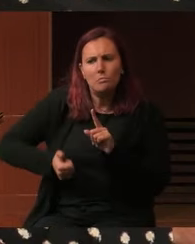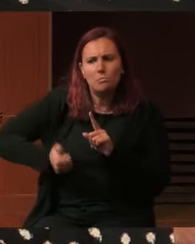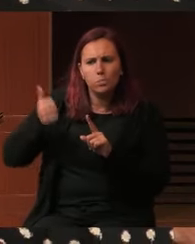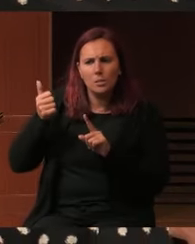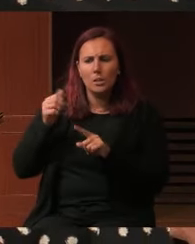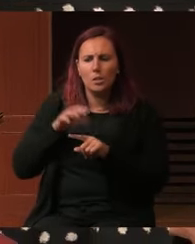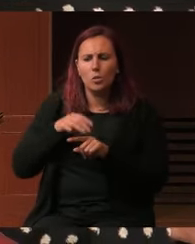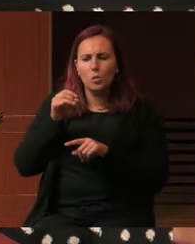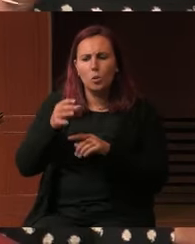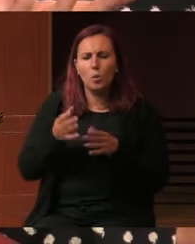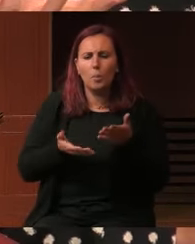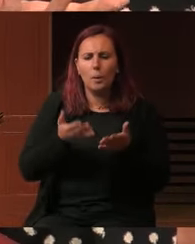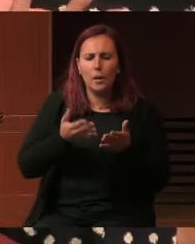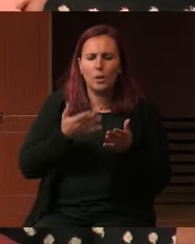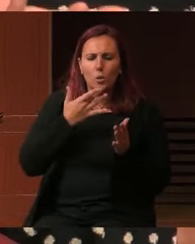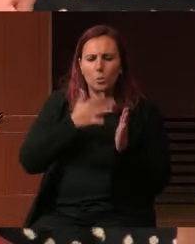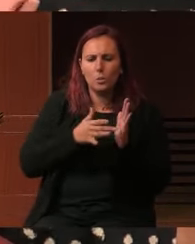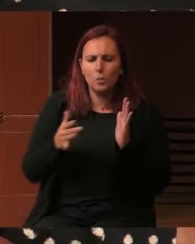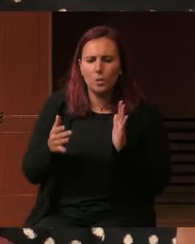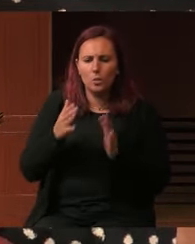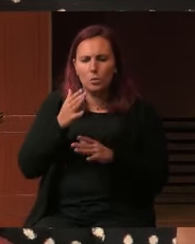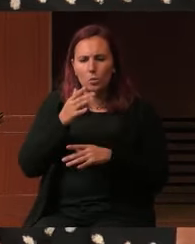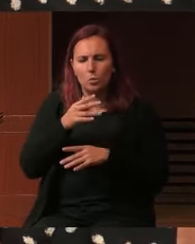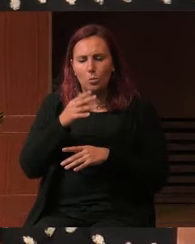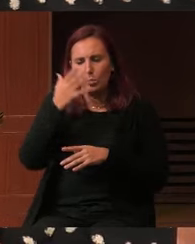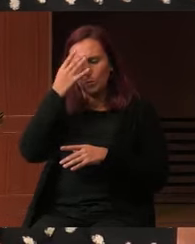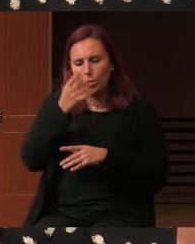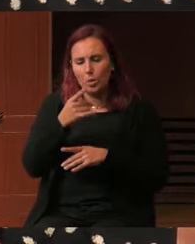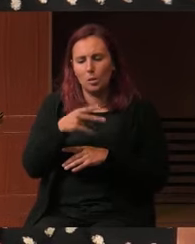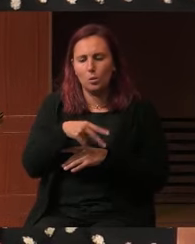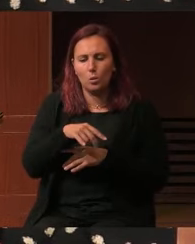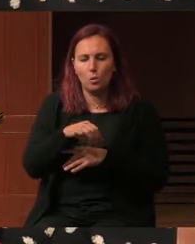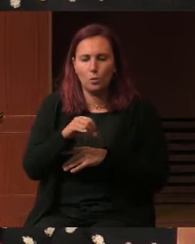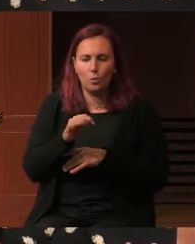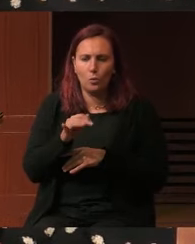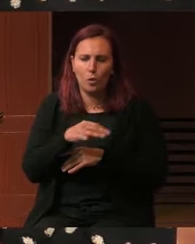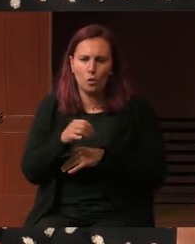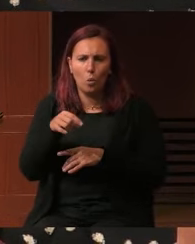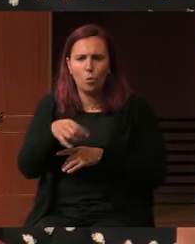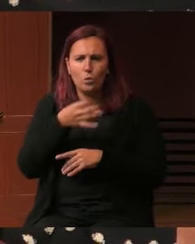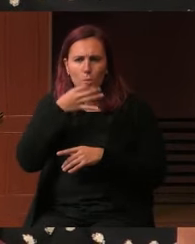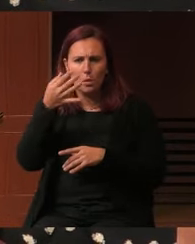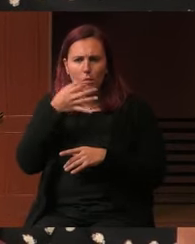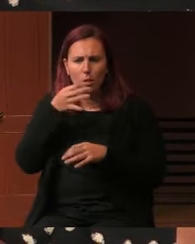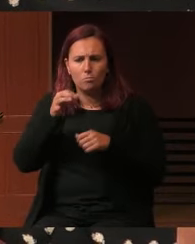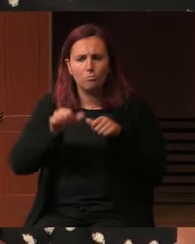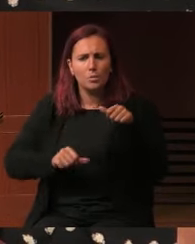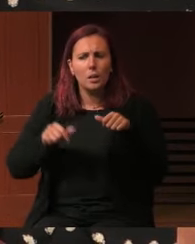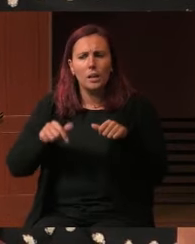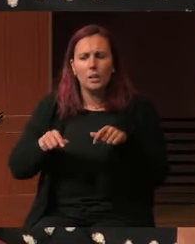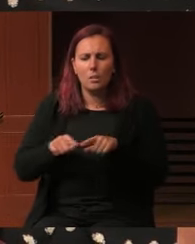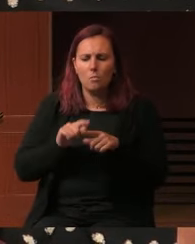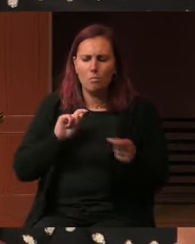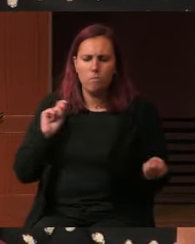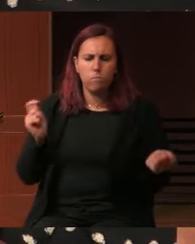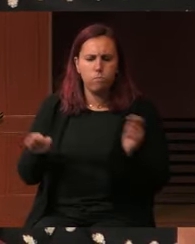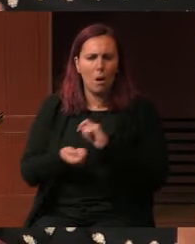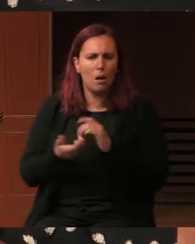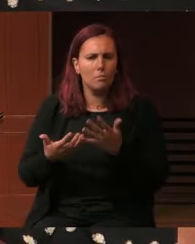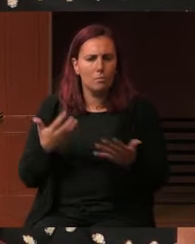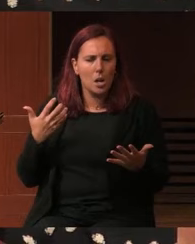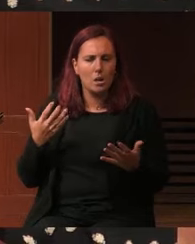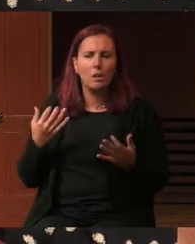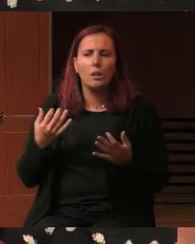bibliotecário que o professor António Feijó nos falou aqui esta manhã. É? Portanto, é uma mudança notória a nível